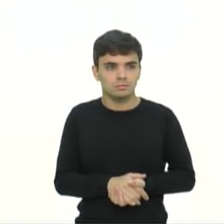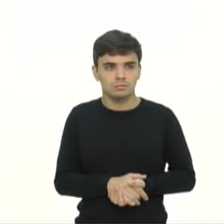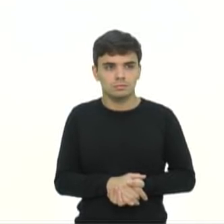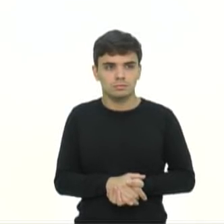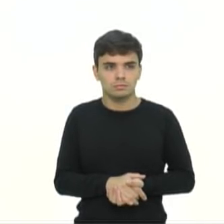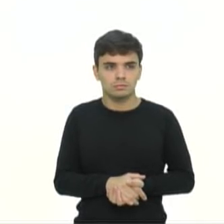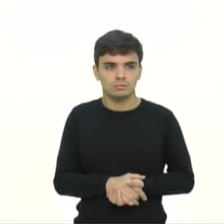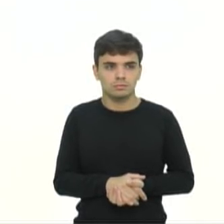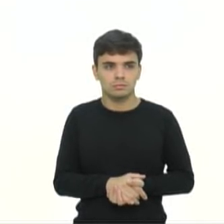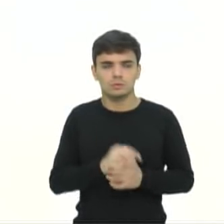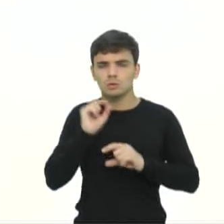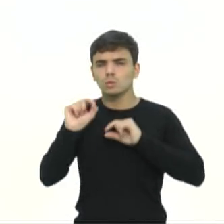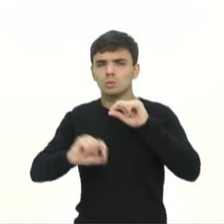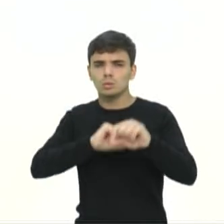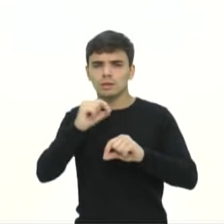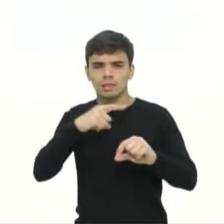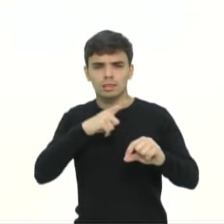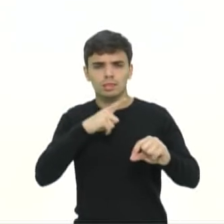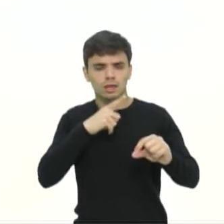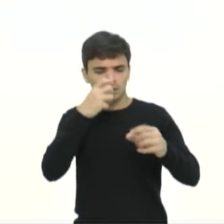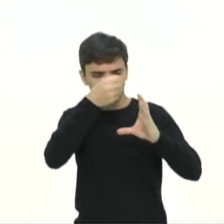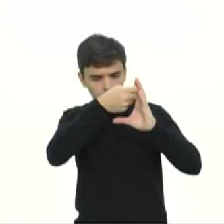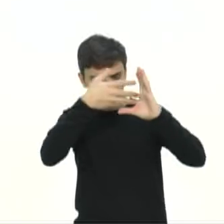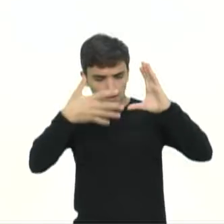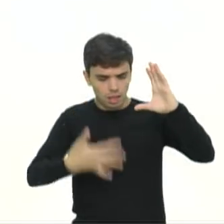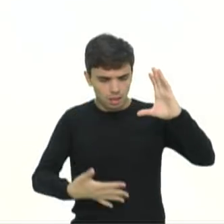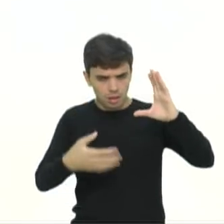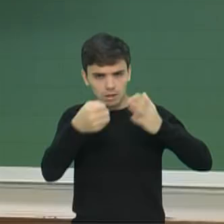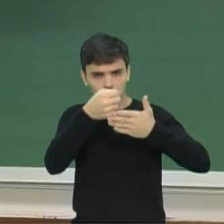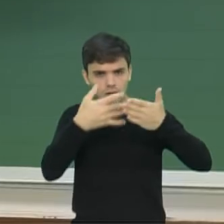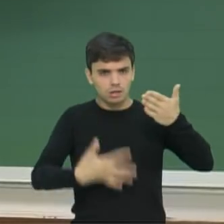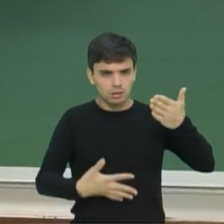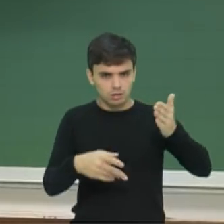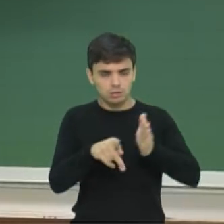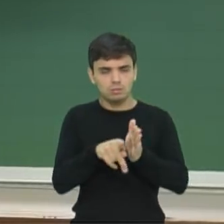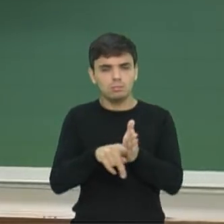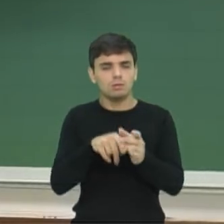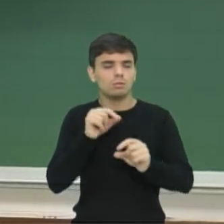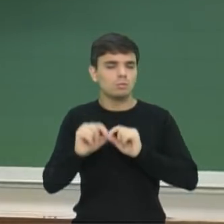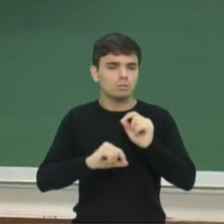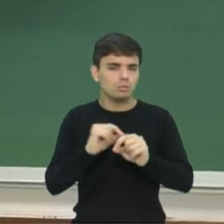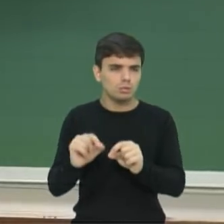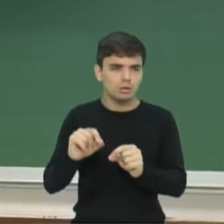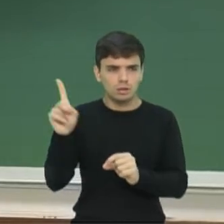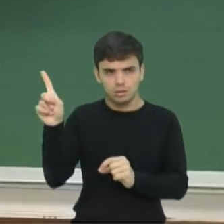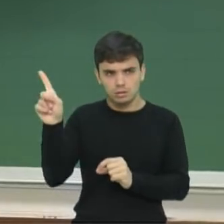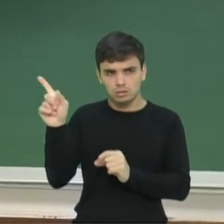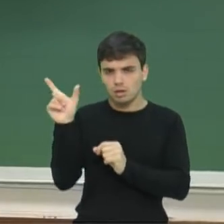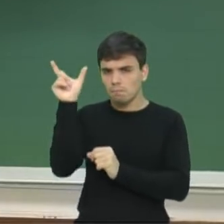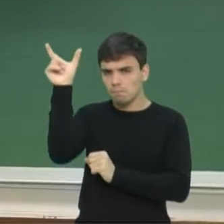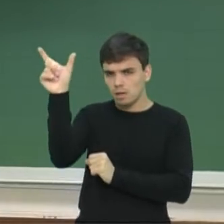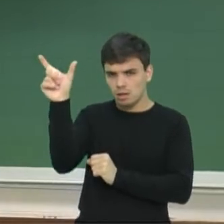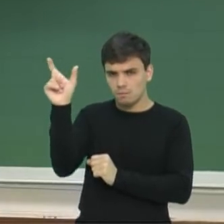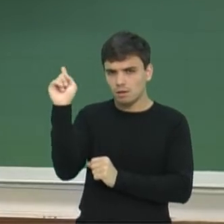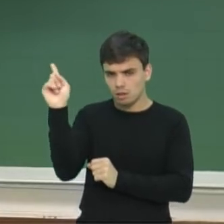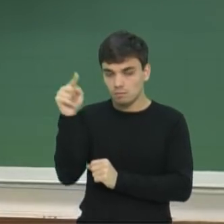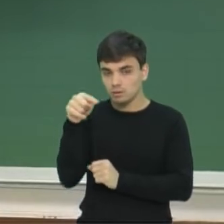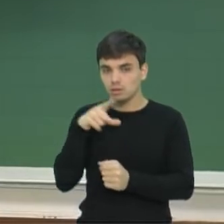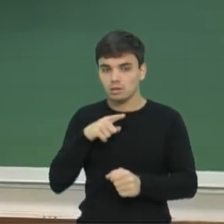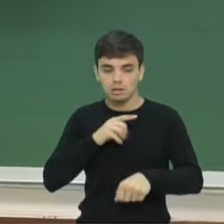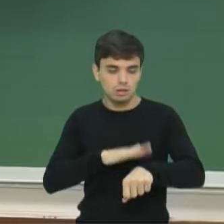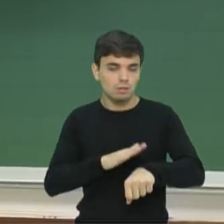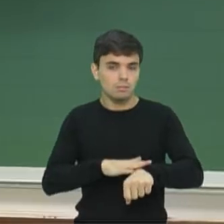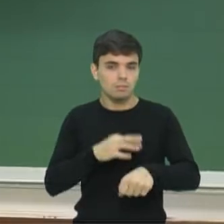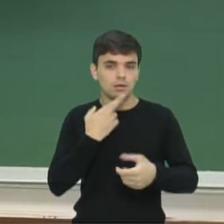que consiste o princípio Seiuku Zeiyo? Então vocês vão descrever em que consiste esse princípio. Vão ter um tempinho para realizar